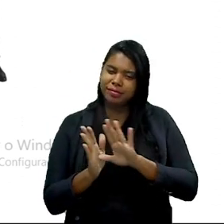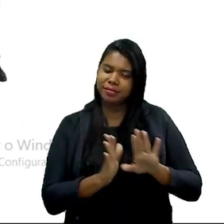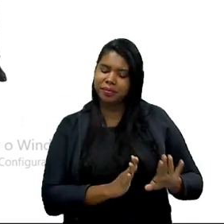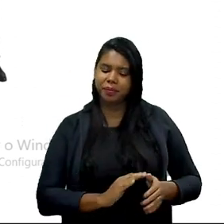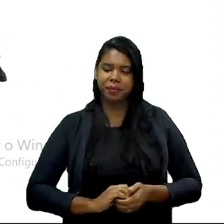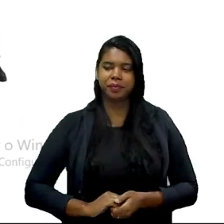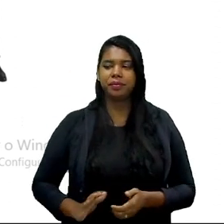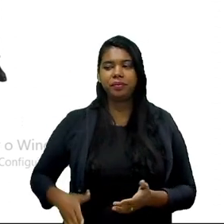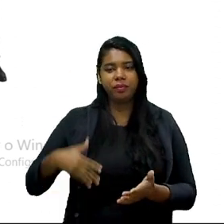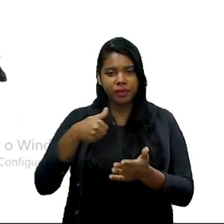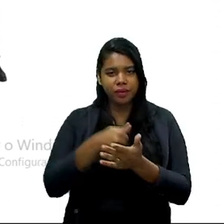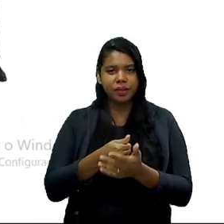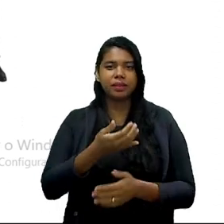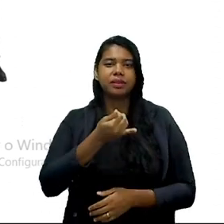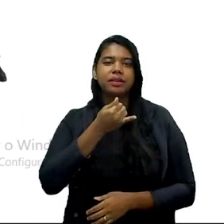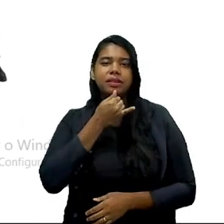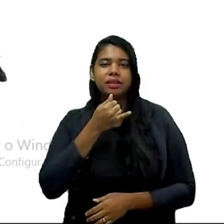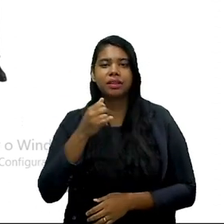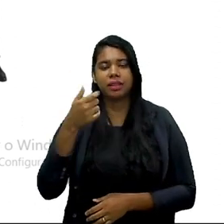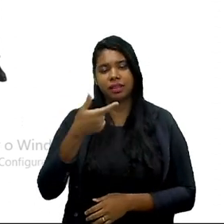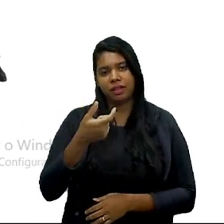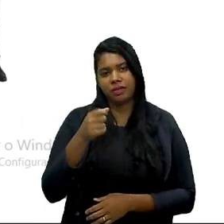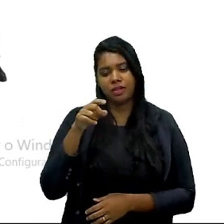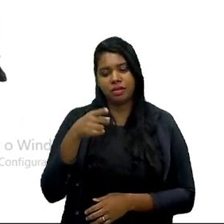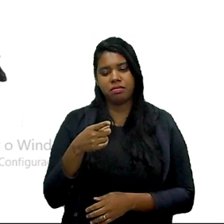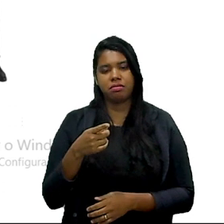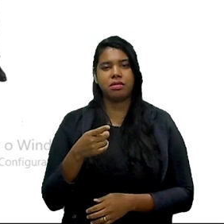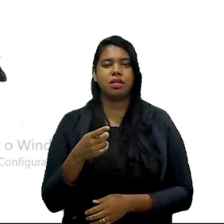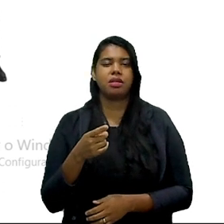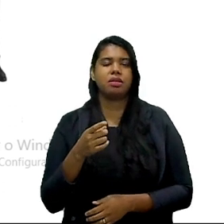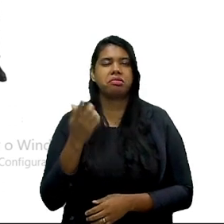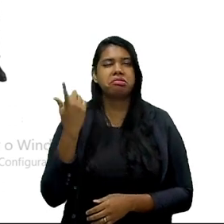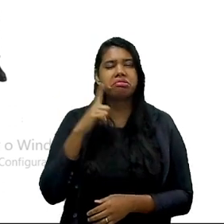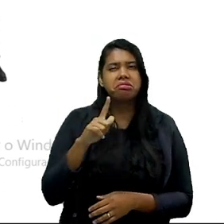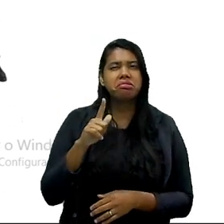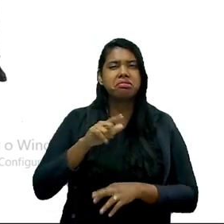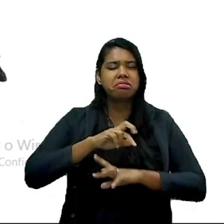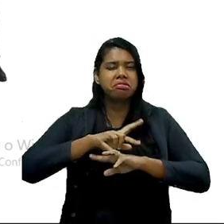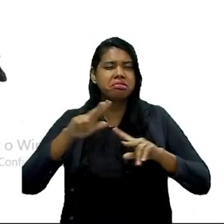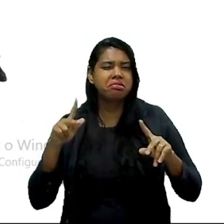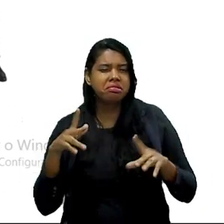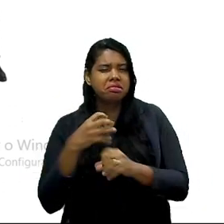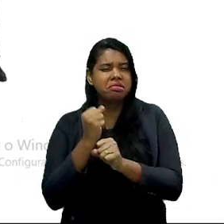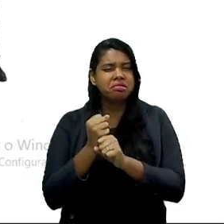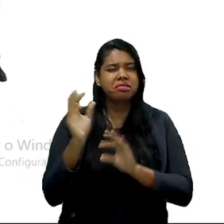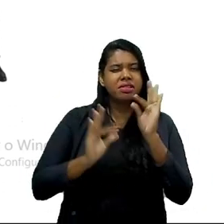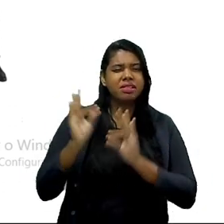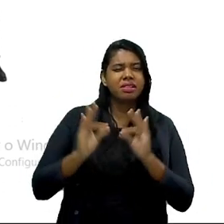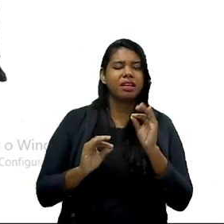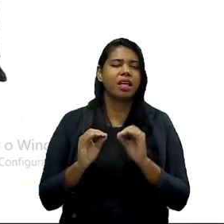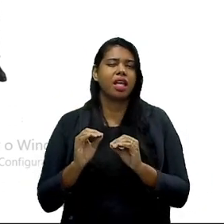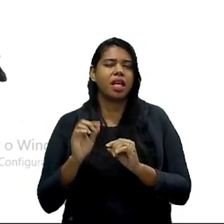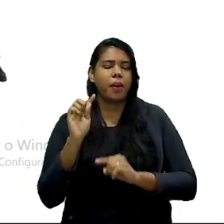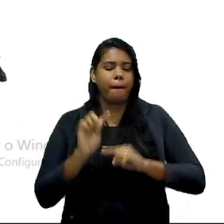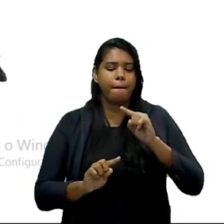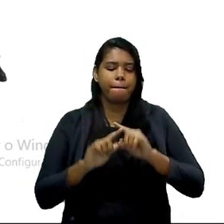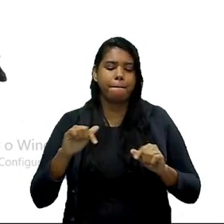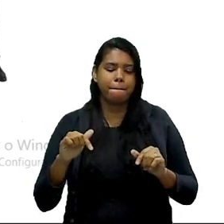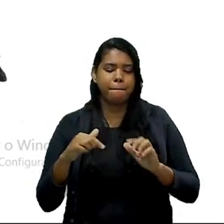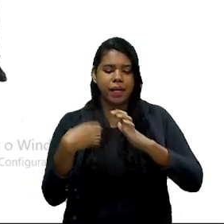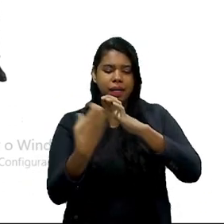ao comprar, ter tido um custo de 20 mil, considerando vários preços do mix de produto que a